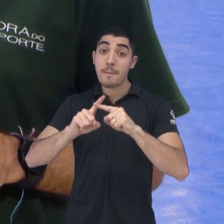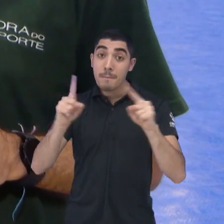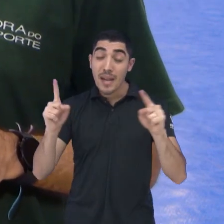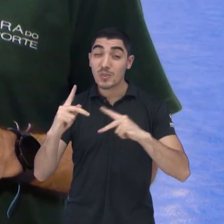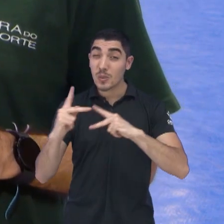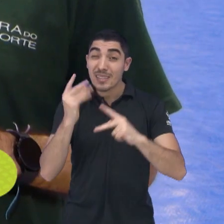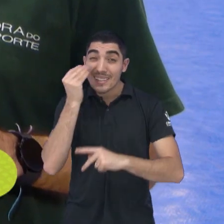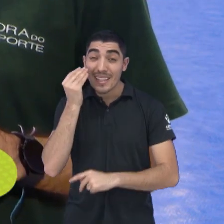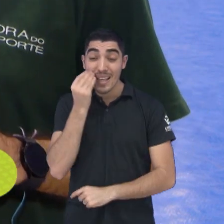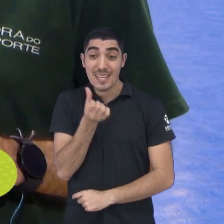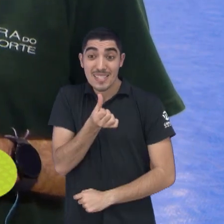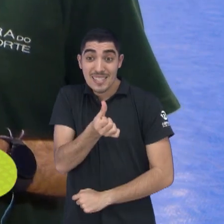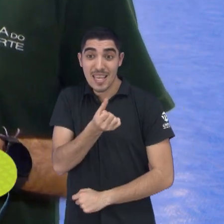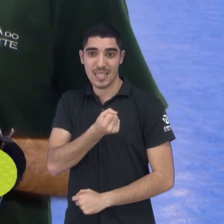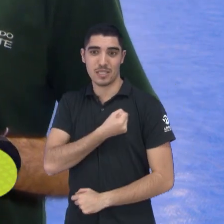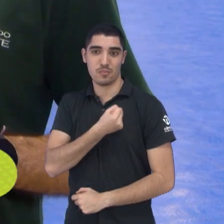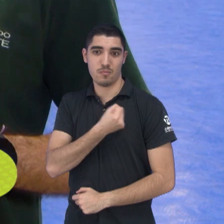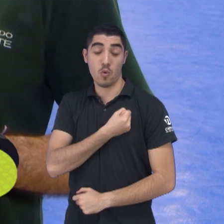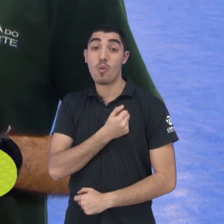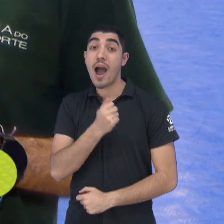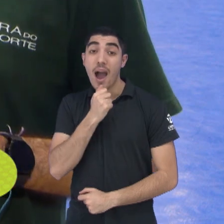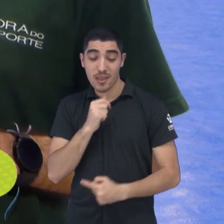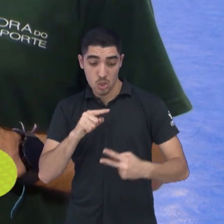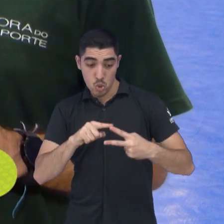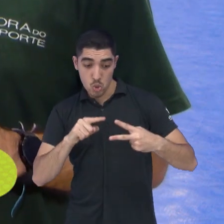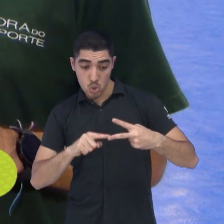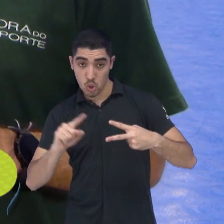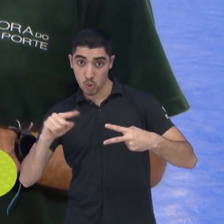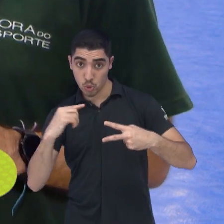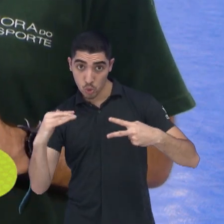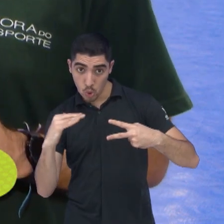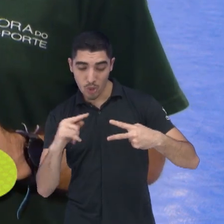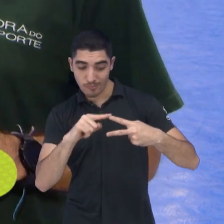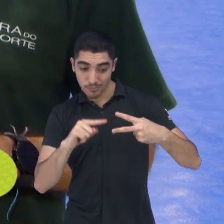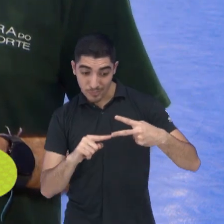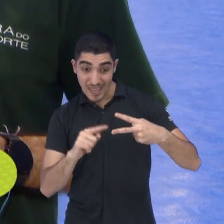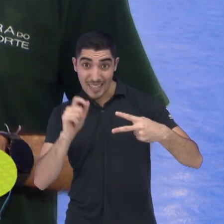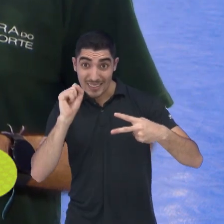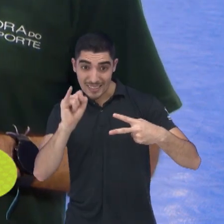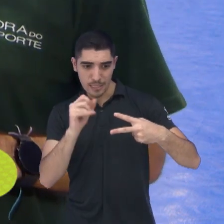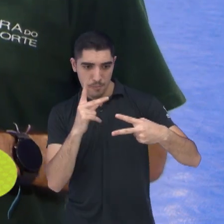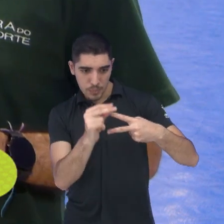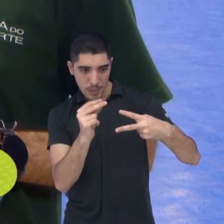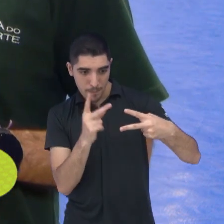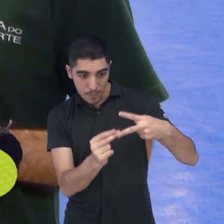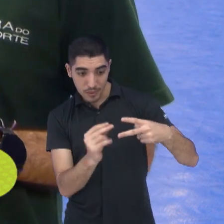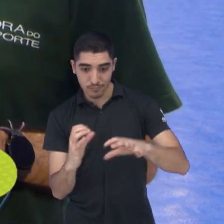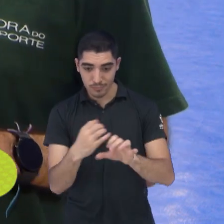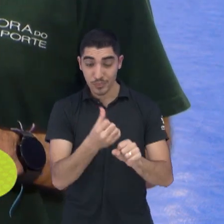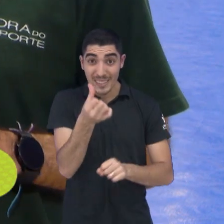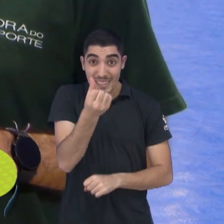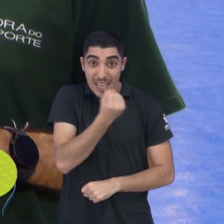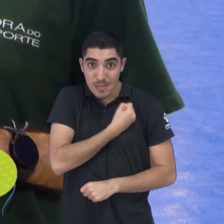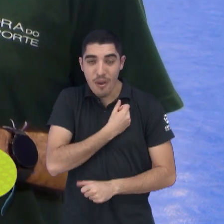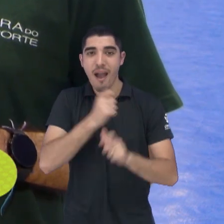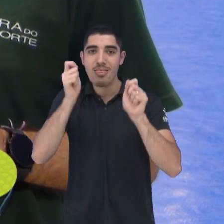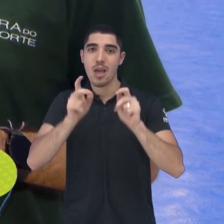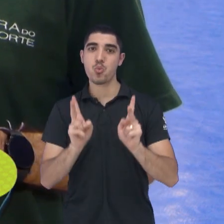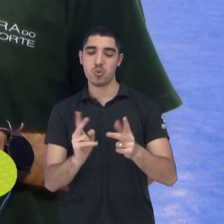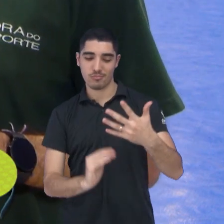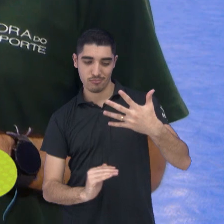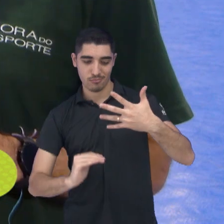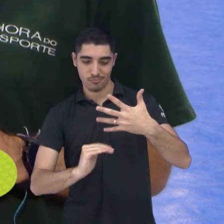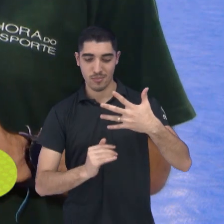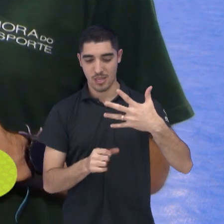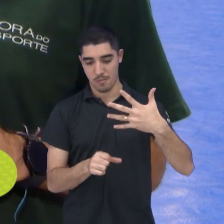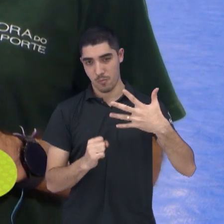fazer 6 pontos nas 2 últimas rodadas para tentar ficar na 8ª colocação e, assim, escapar de confrontos